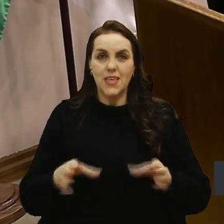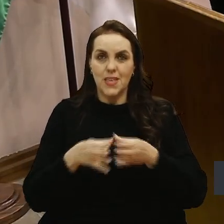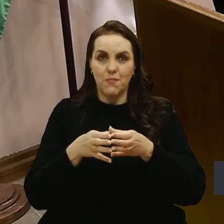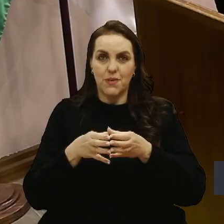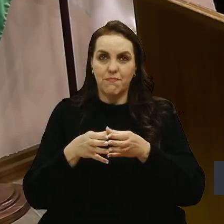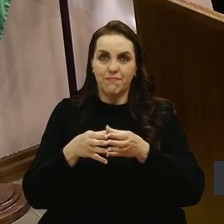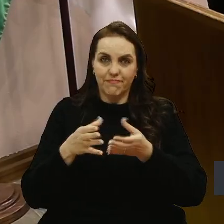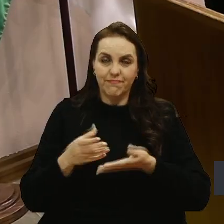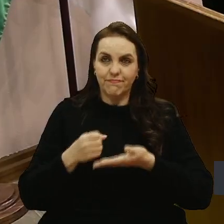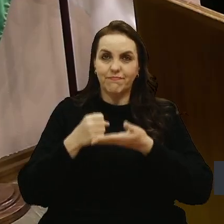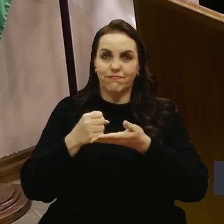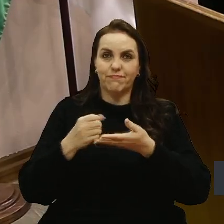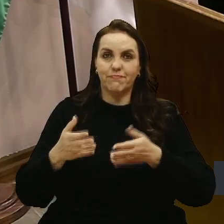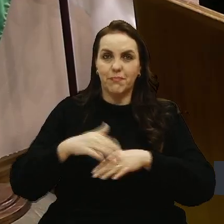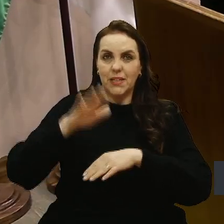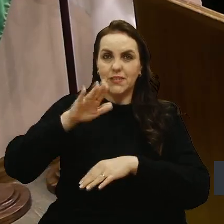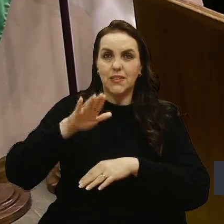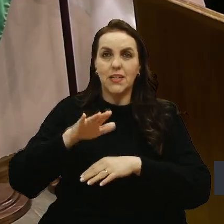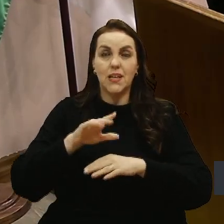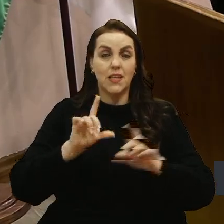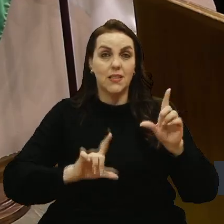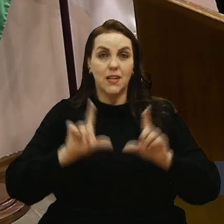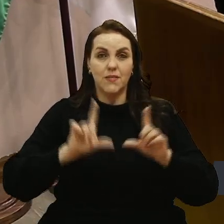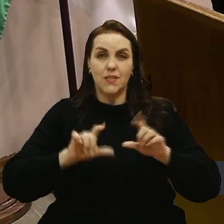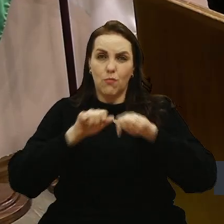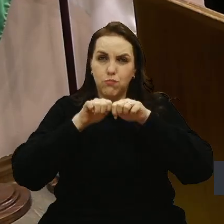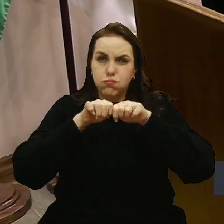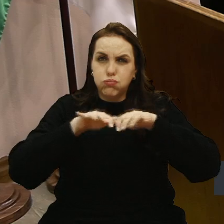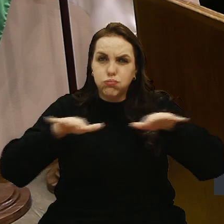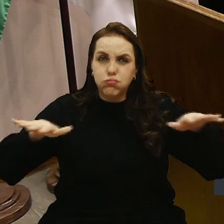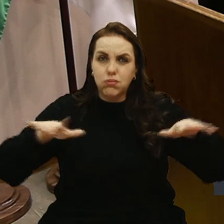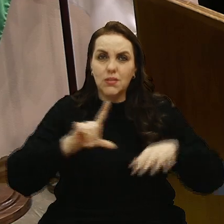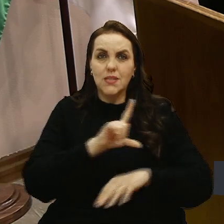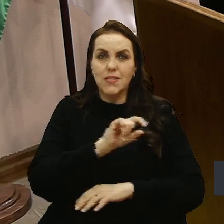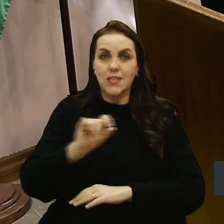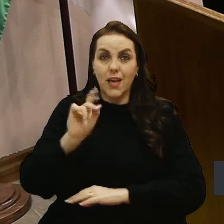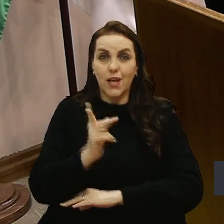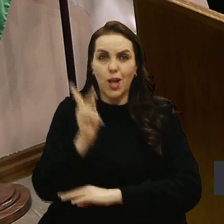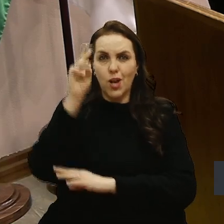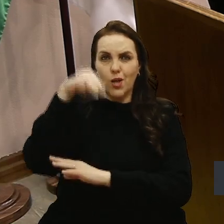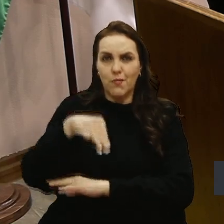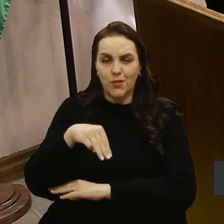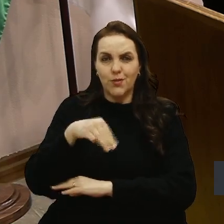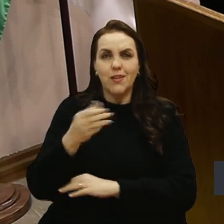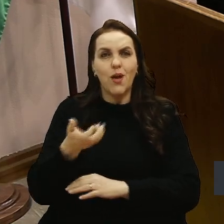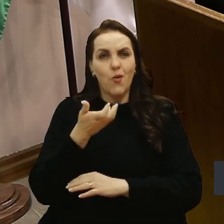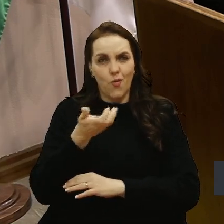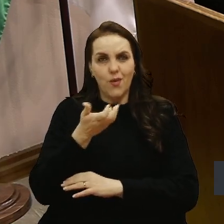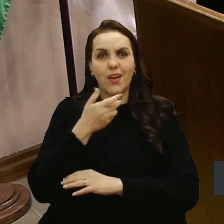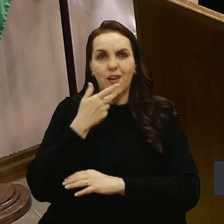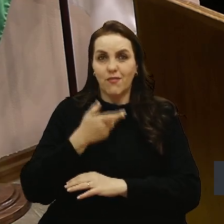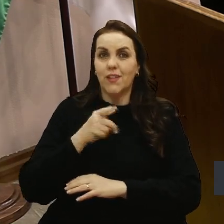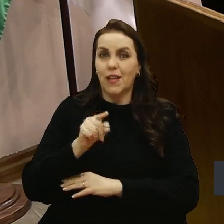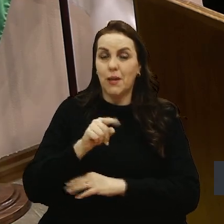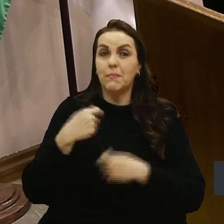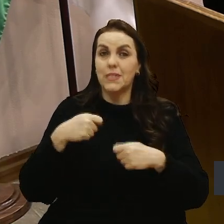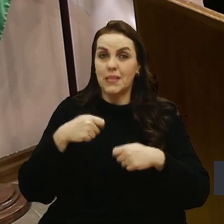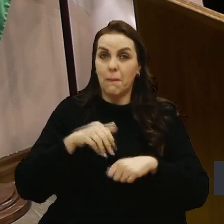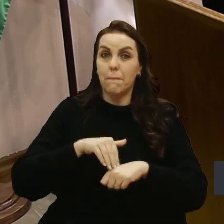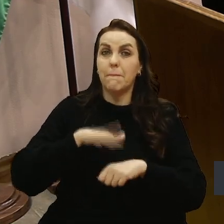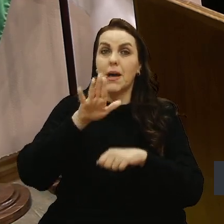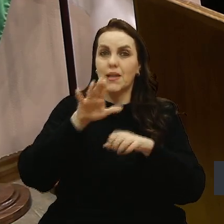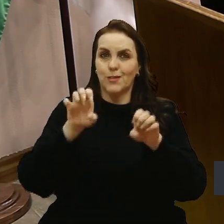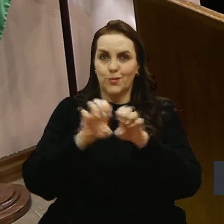fazer TV que vai chegar até 100 quilômetros, eu já quero chutar uma bola para cima, que nós vamos precisar de mais